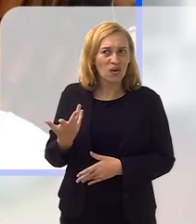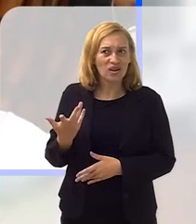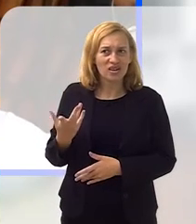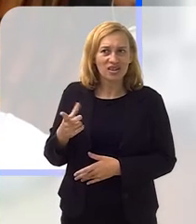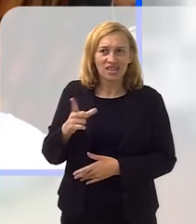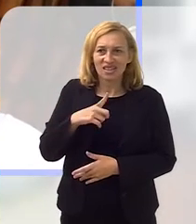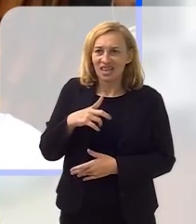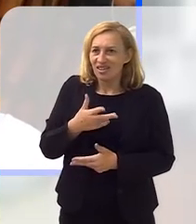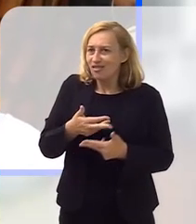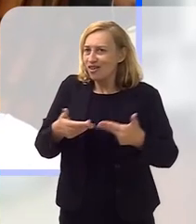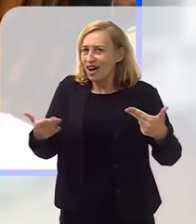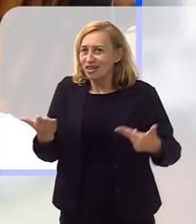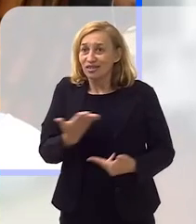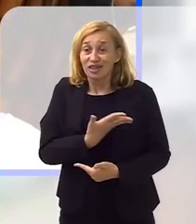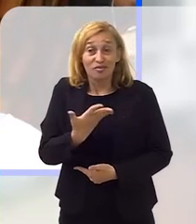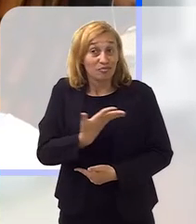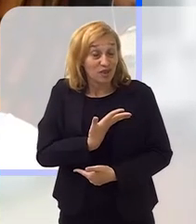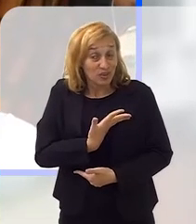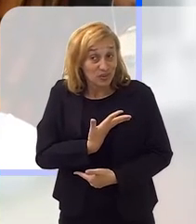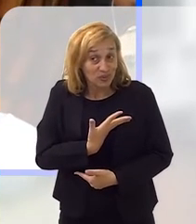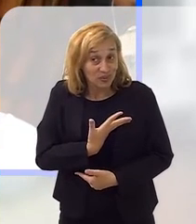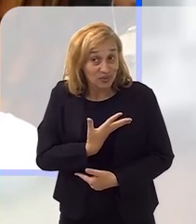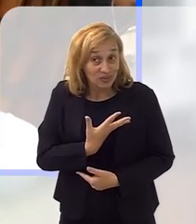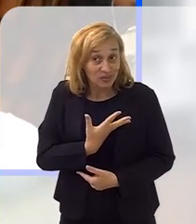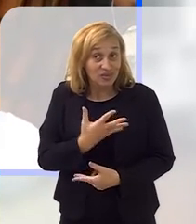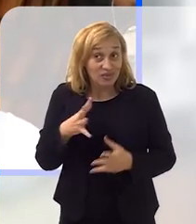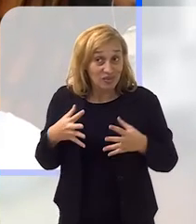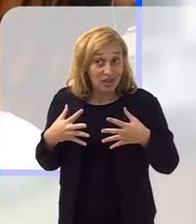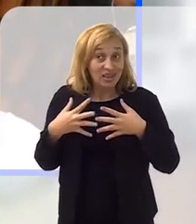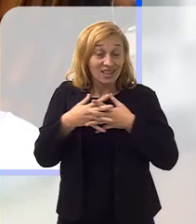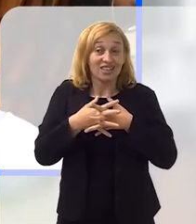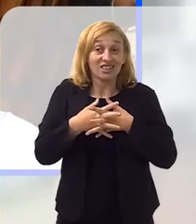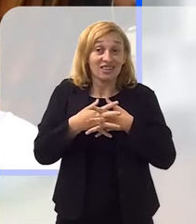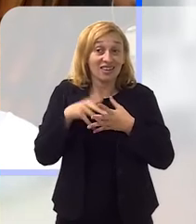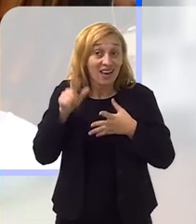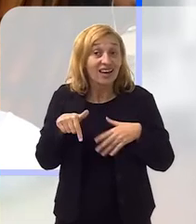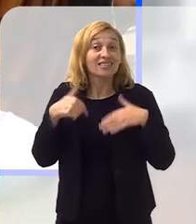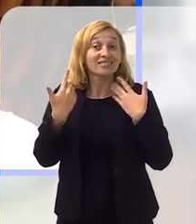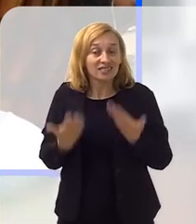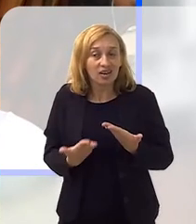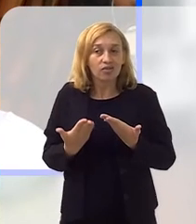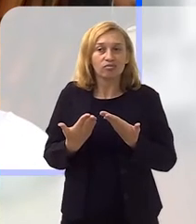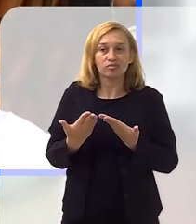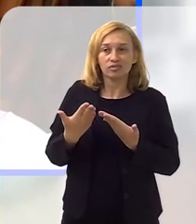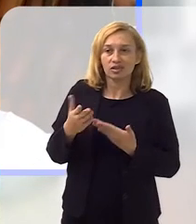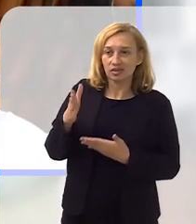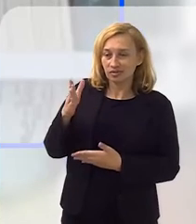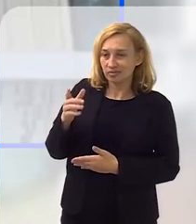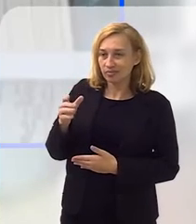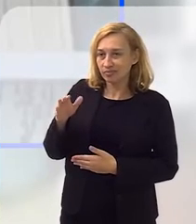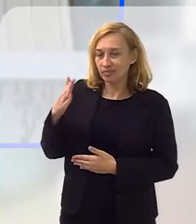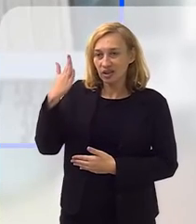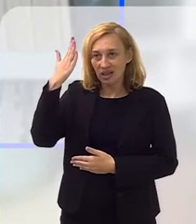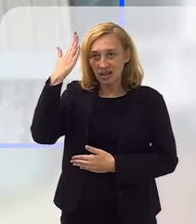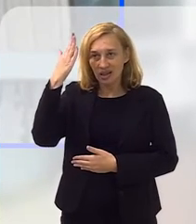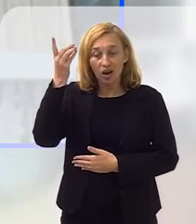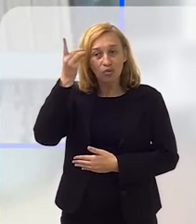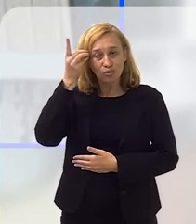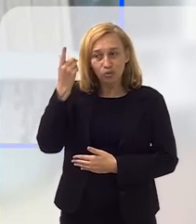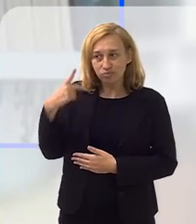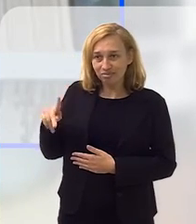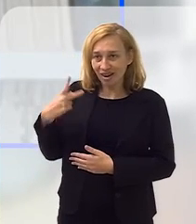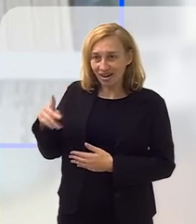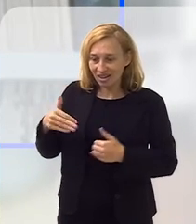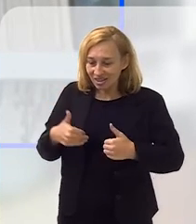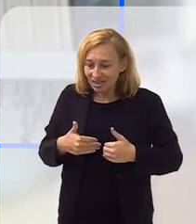não é qualquer pessoa que coleciona parceiros, né, dessa envergadura. Dessa envergadura. Então, né, é o talento